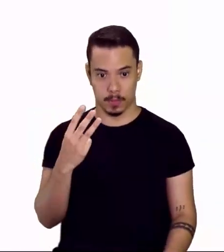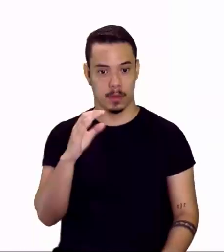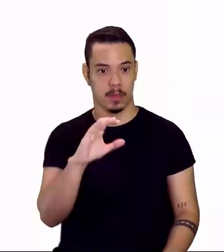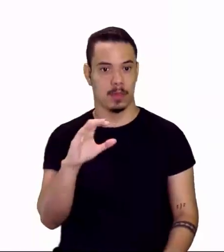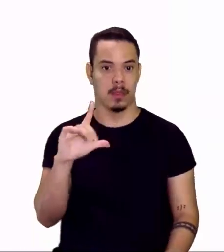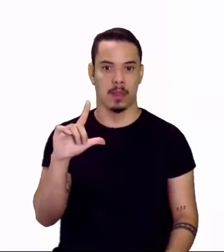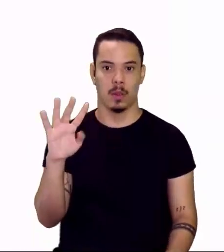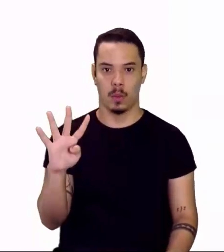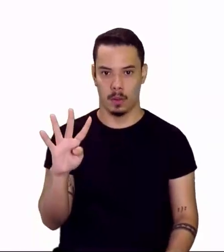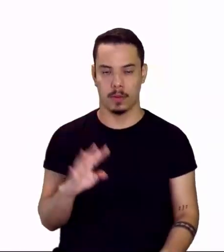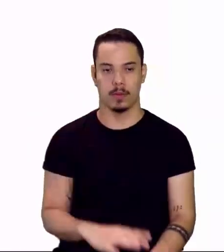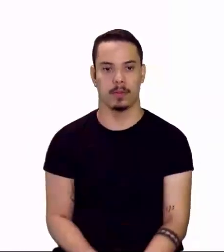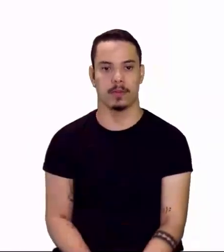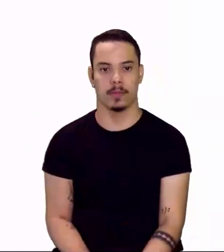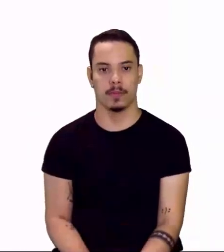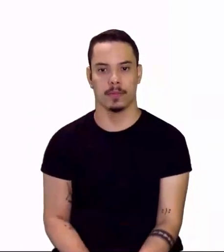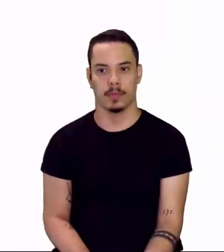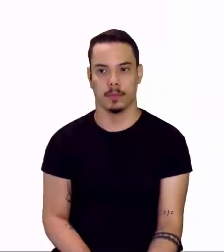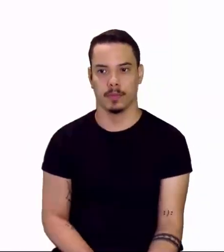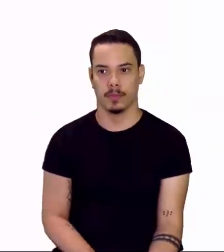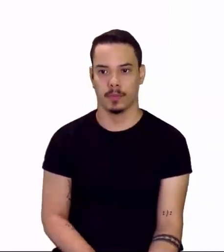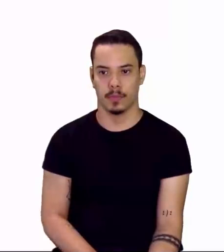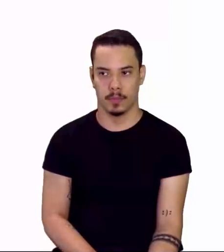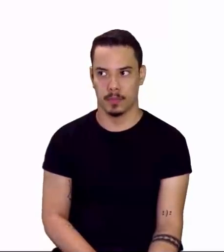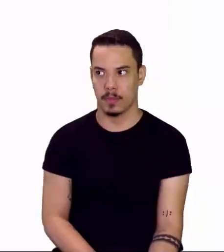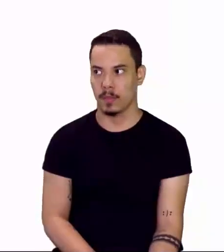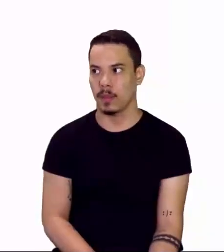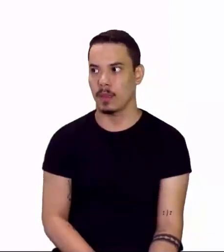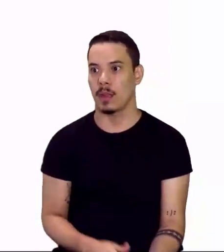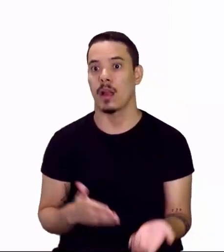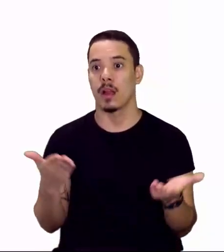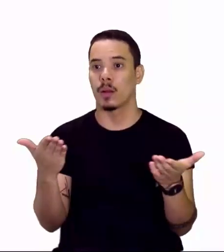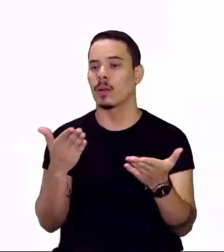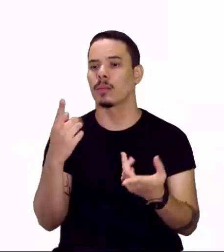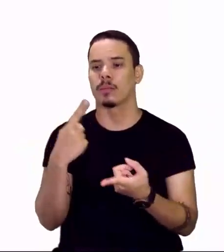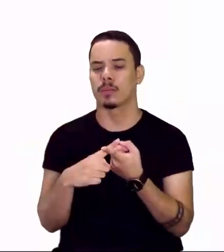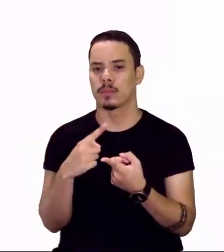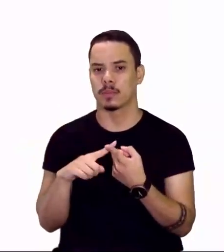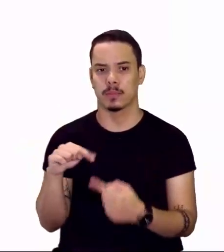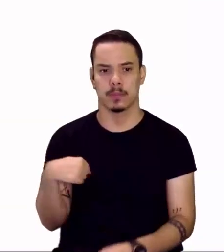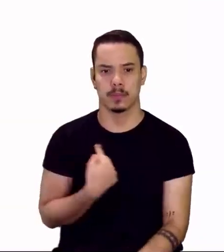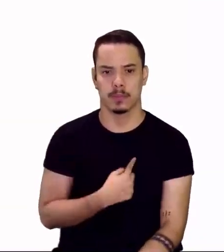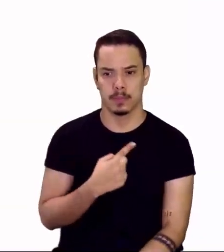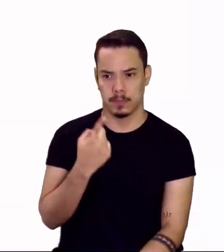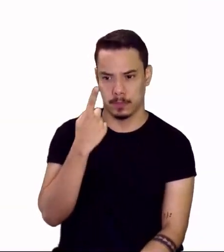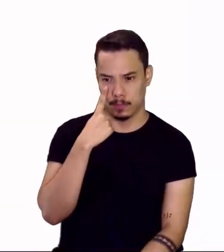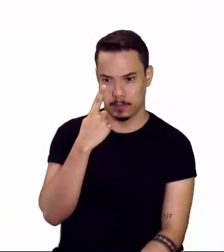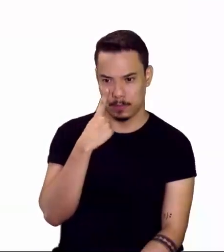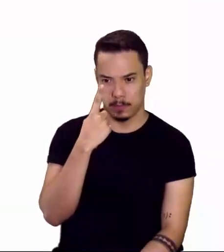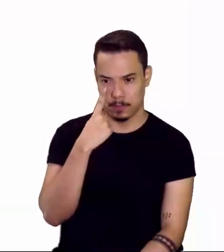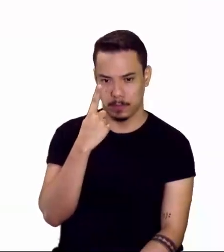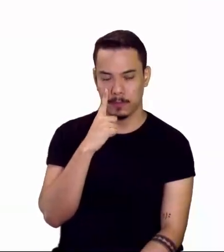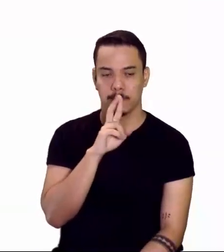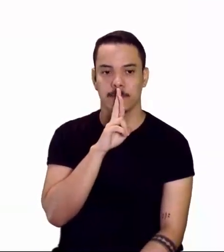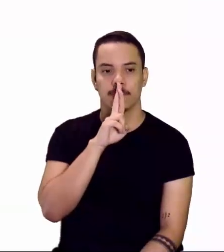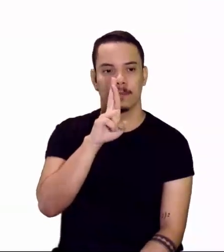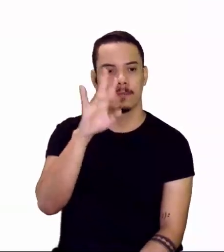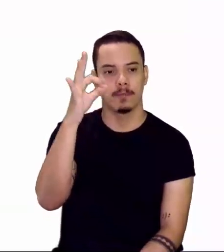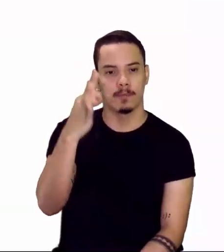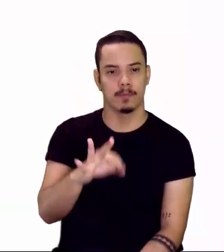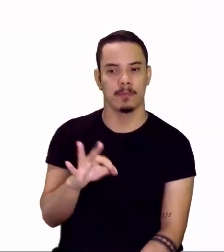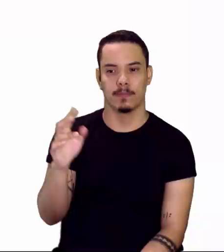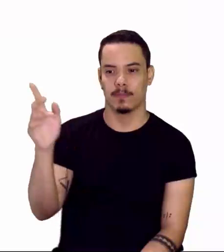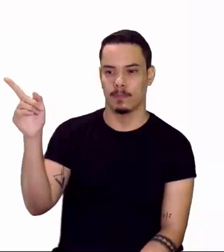CCl4. Então, agora, por que nós observamos que a resposta